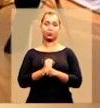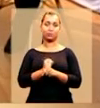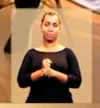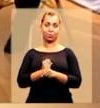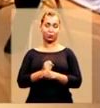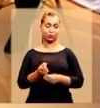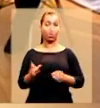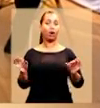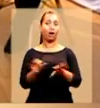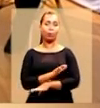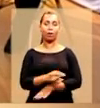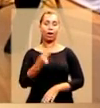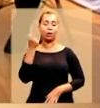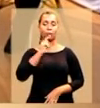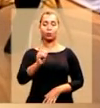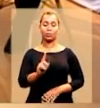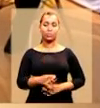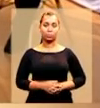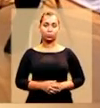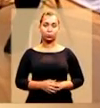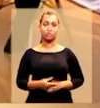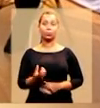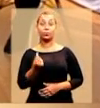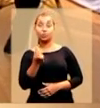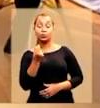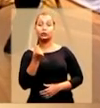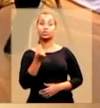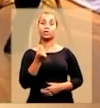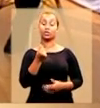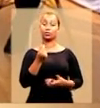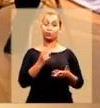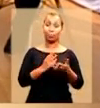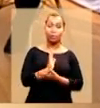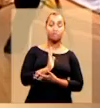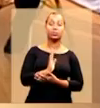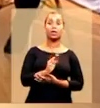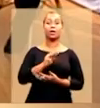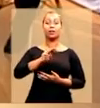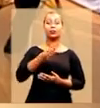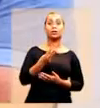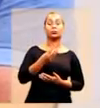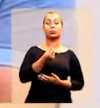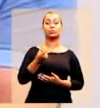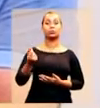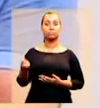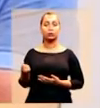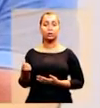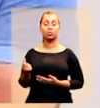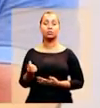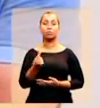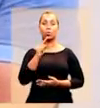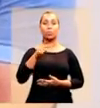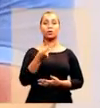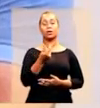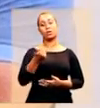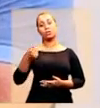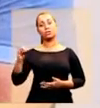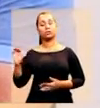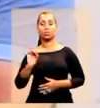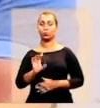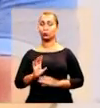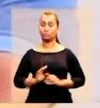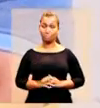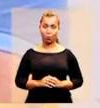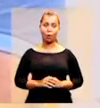10 anos, eu não consigo terminar o filme. Meu orçamento original, que foi aprovado na Agência Nacional do Cinema, era de R$3.200.000. Eu consegui captar